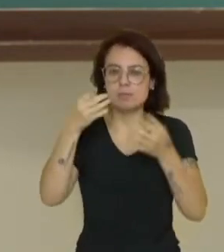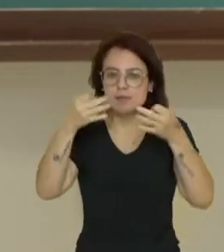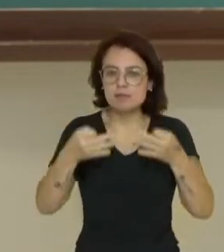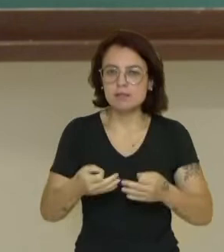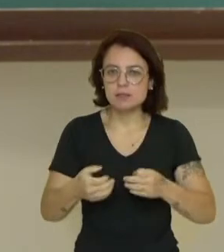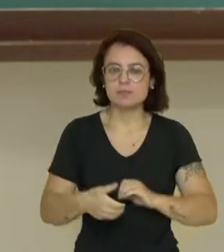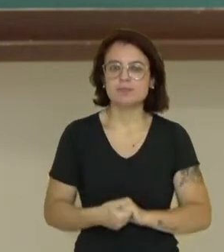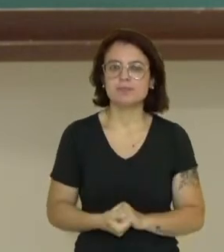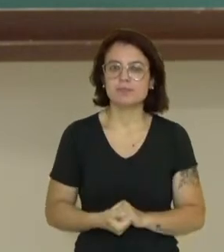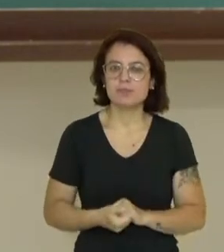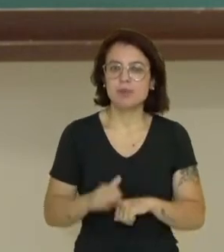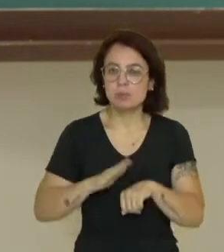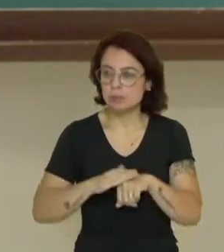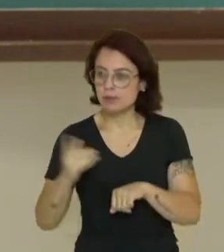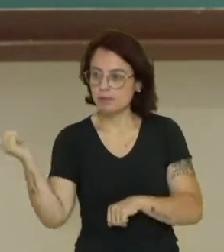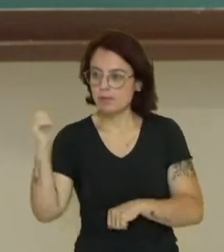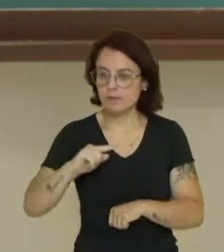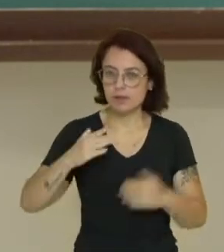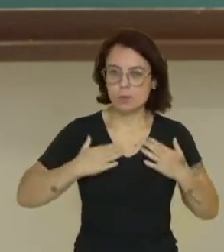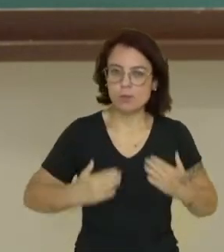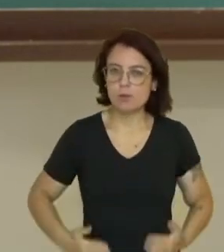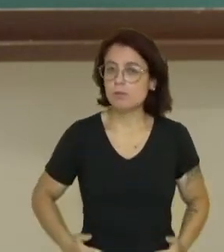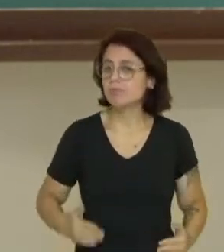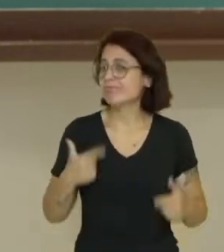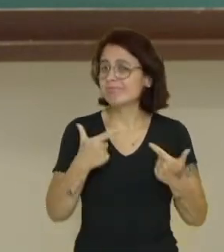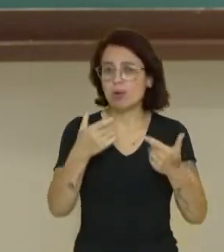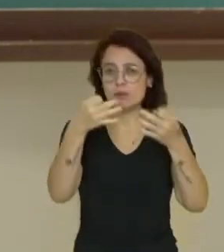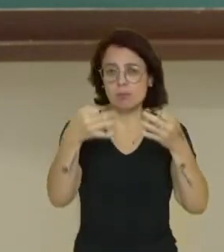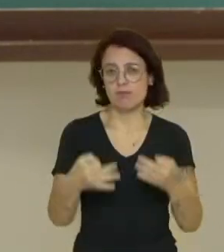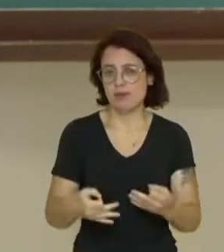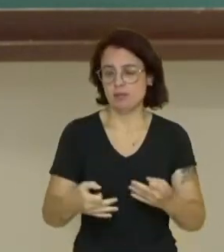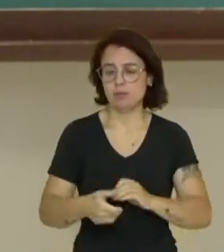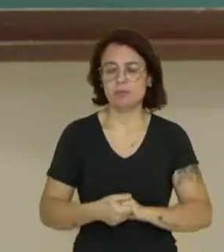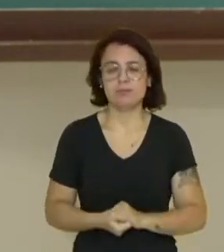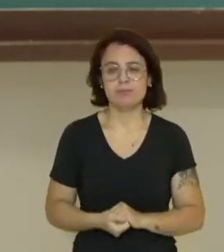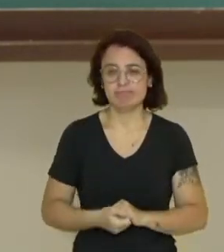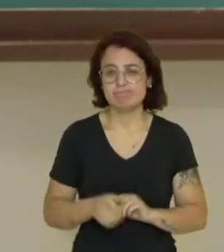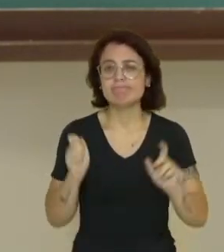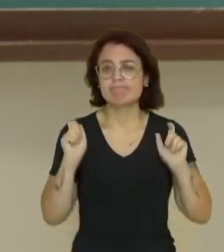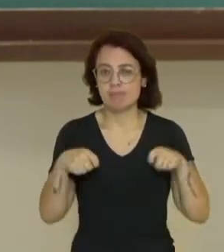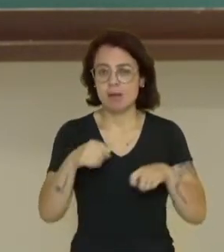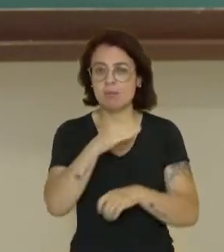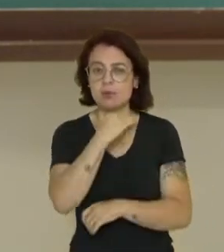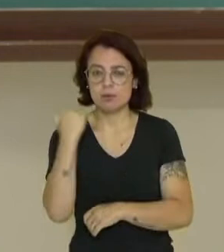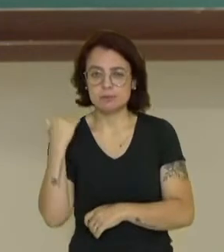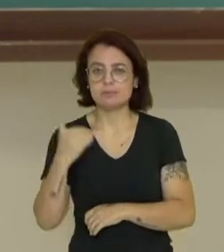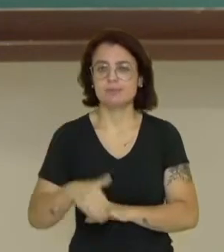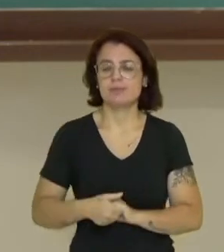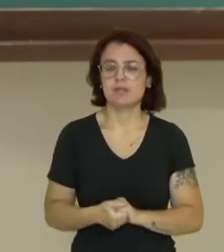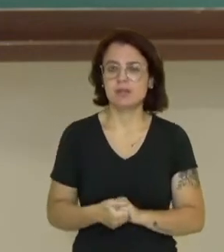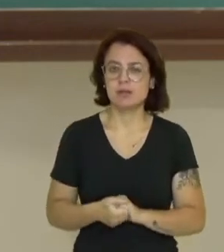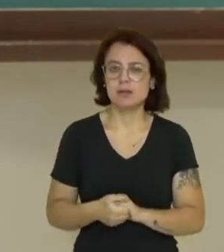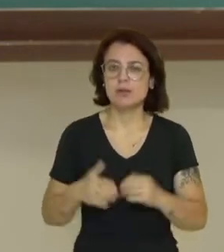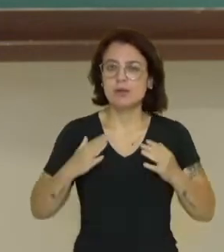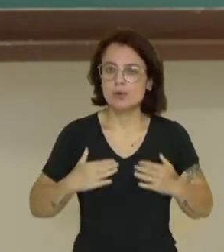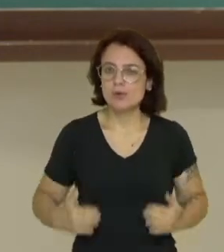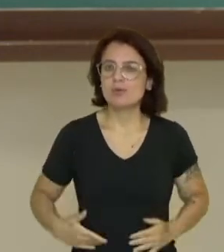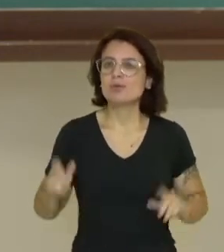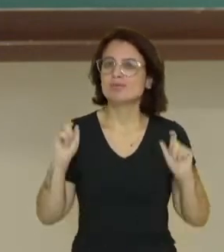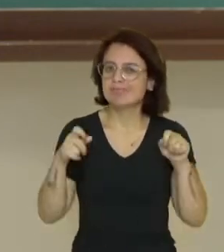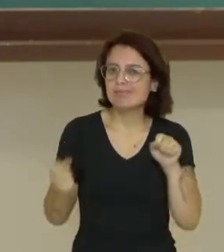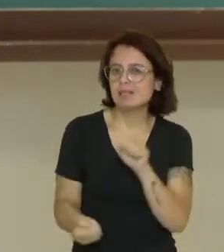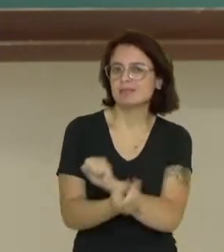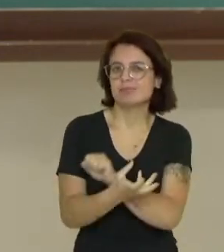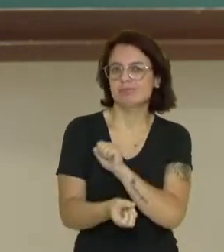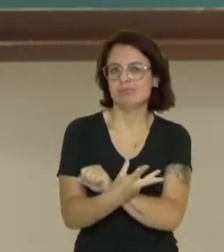ela vem para o corpo não é perfeito, né? O corpo é mortal, o corpo é corrompido, então o